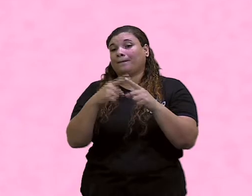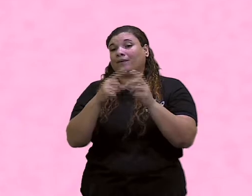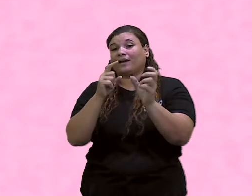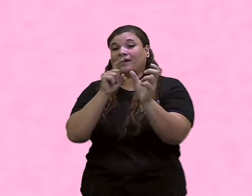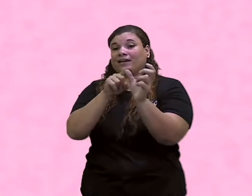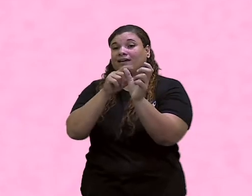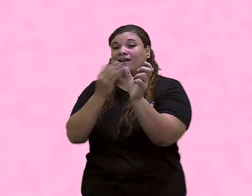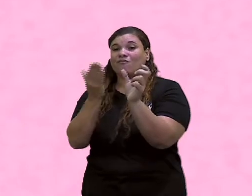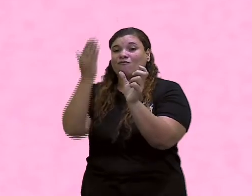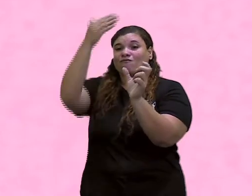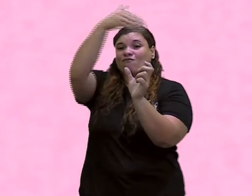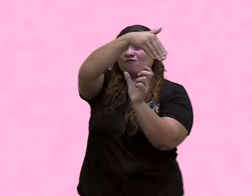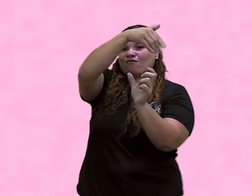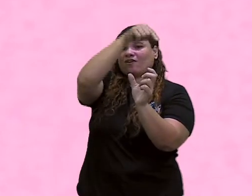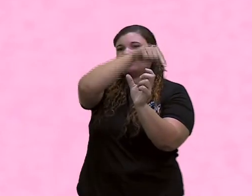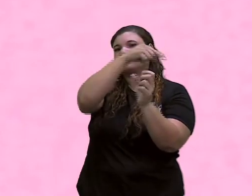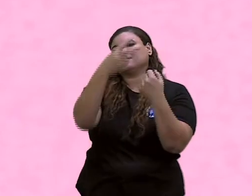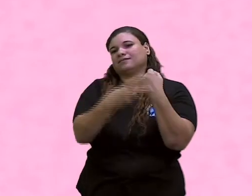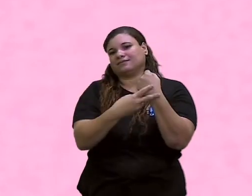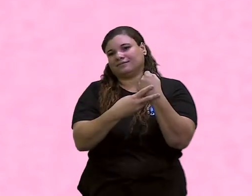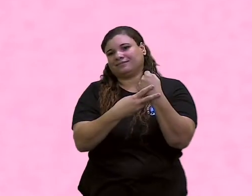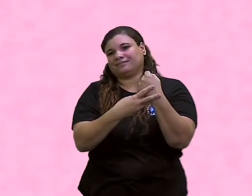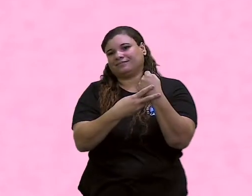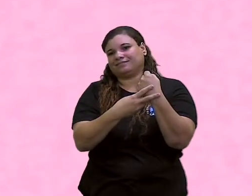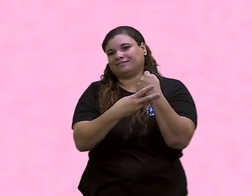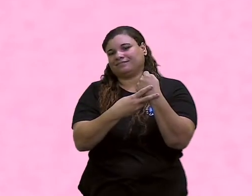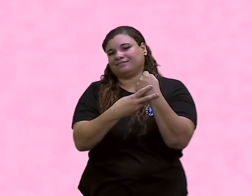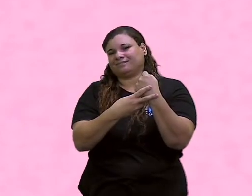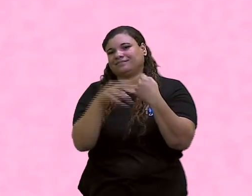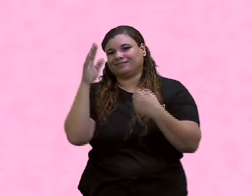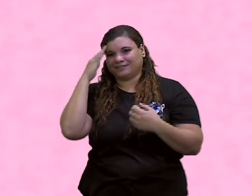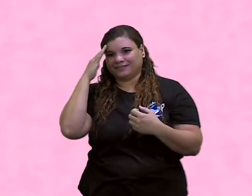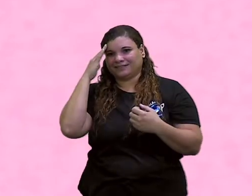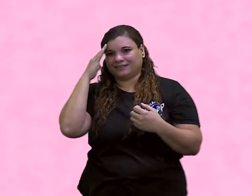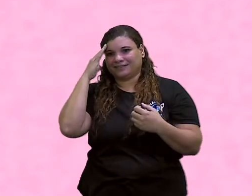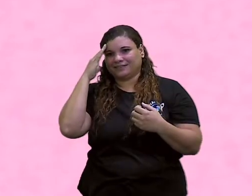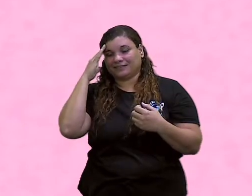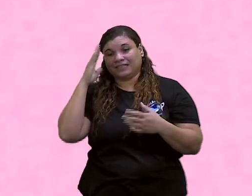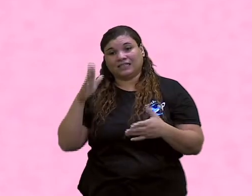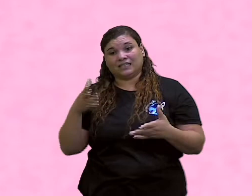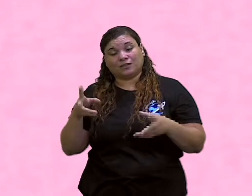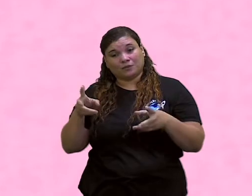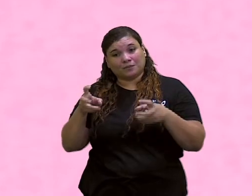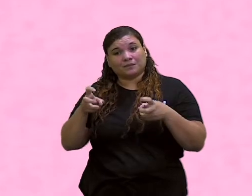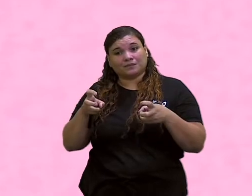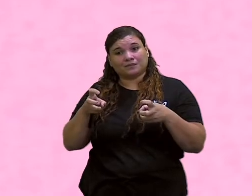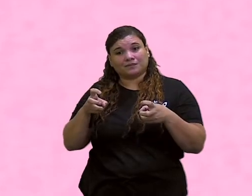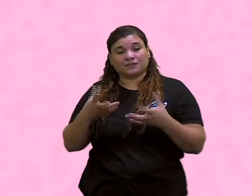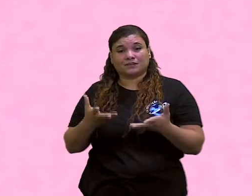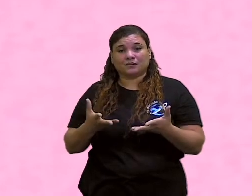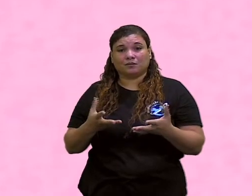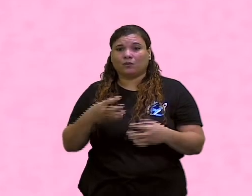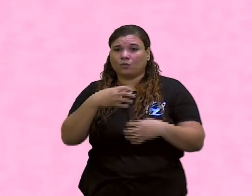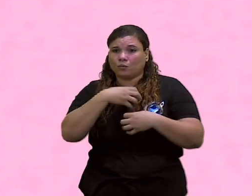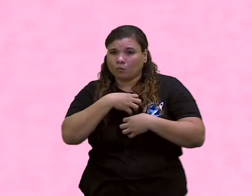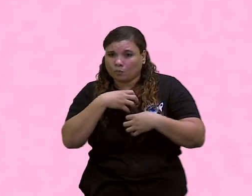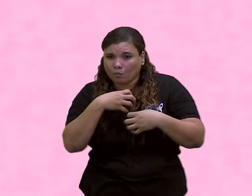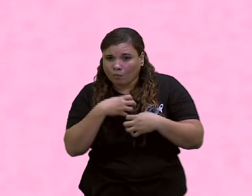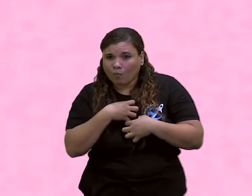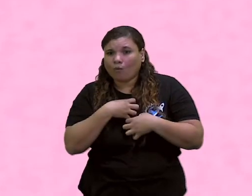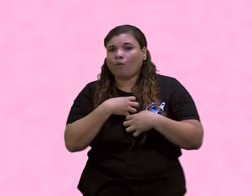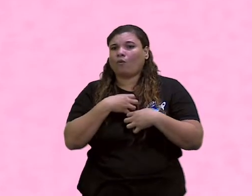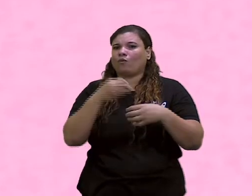de tempo, informou, né? Quando. Rapidamente, né? Como, né? Foi o modo.